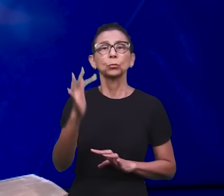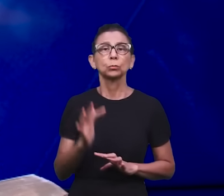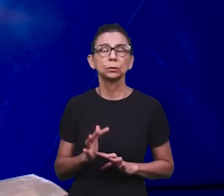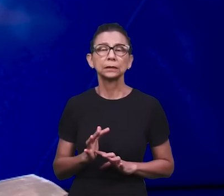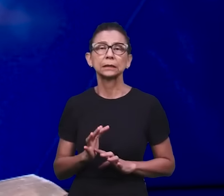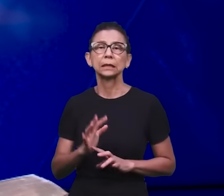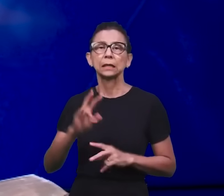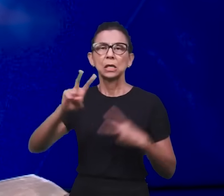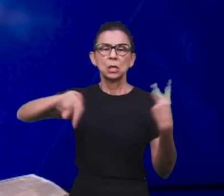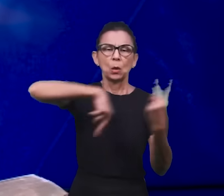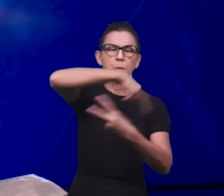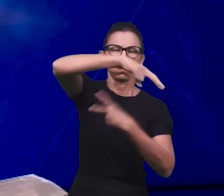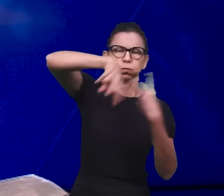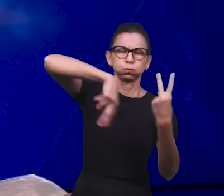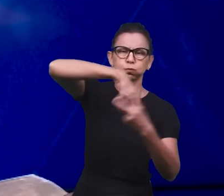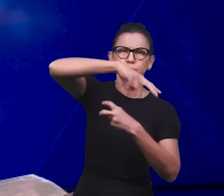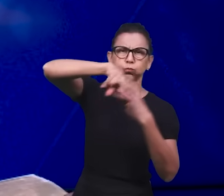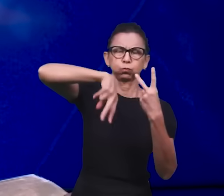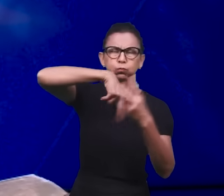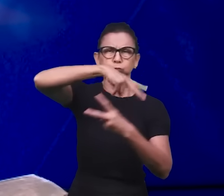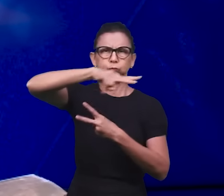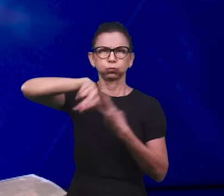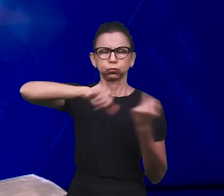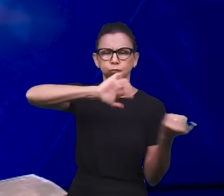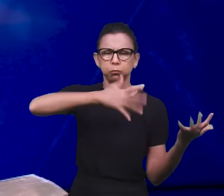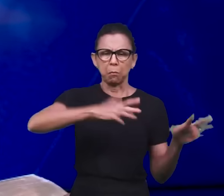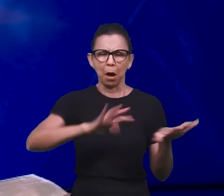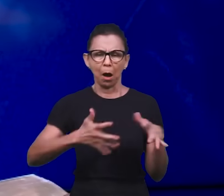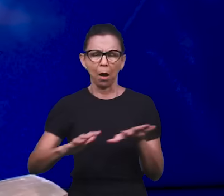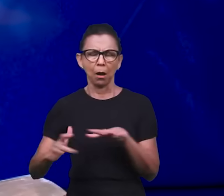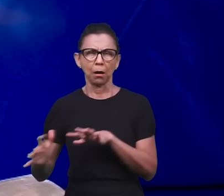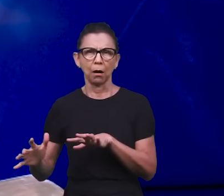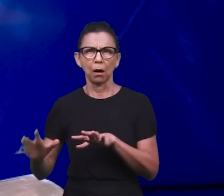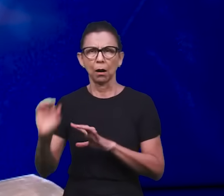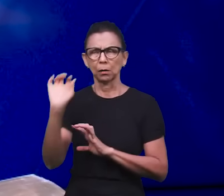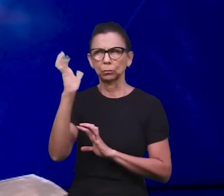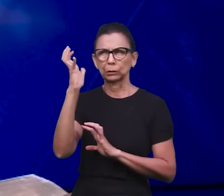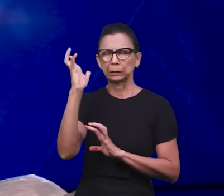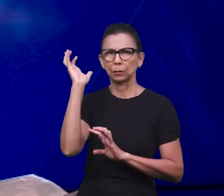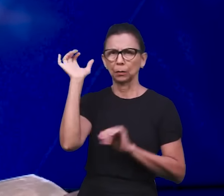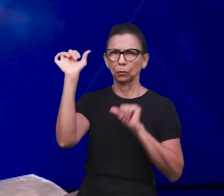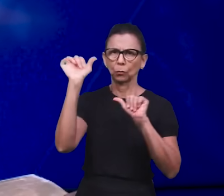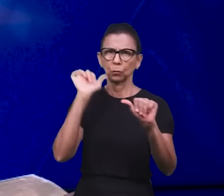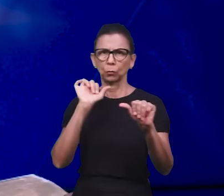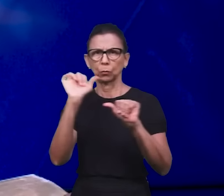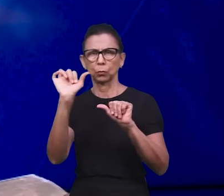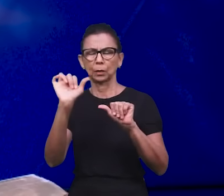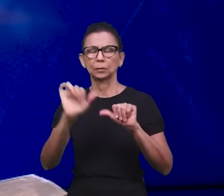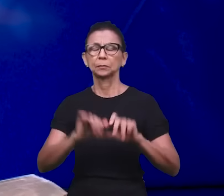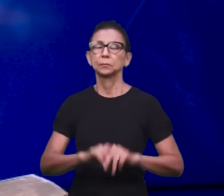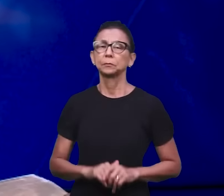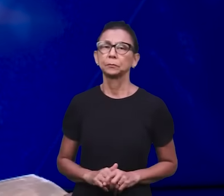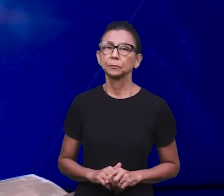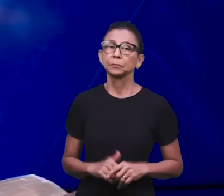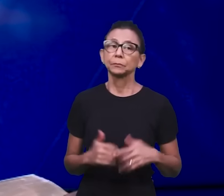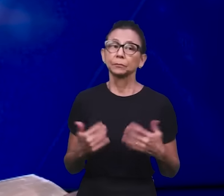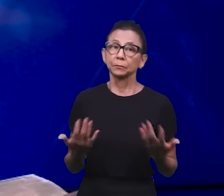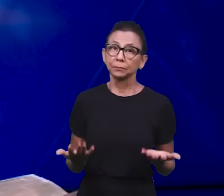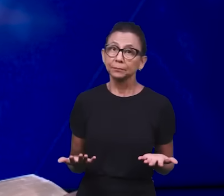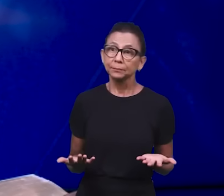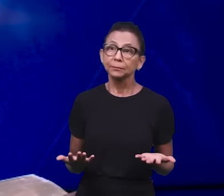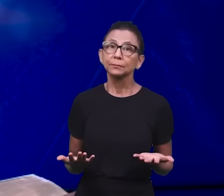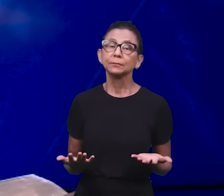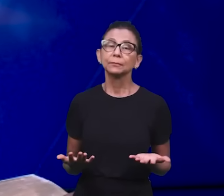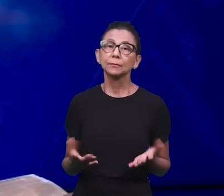os vulcões, furacões, terremotos, para compensação climática, podemos nos referir ainda, além de